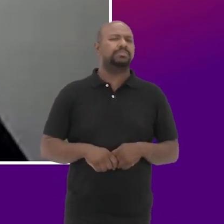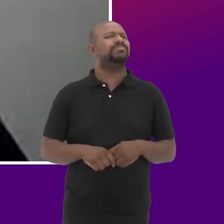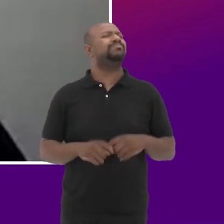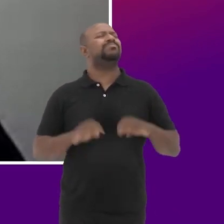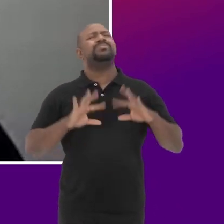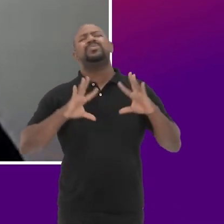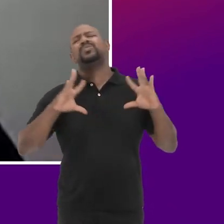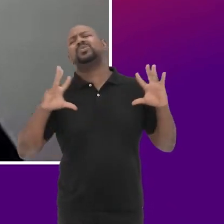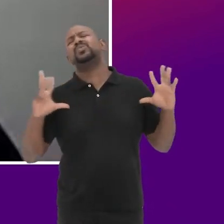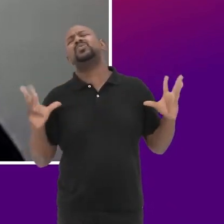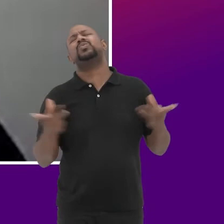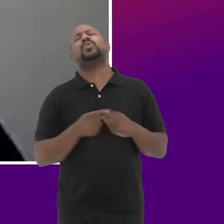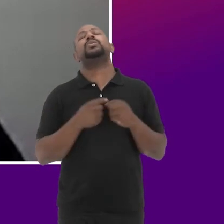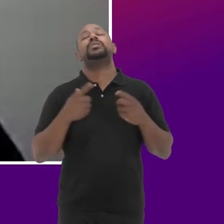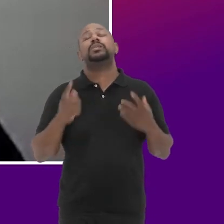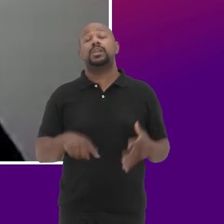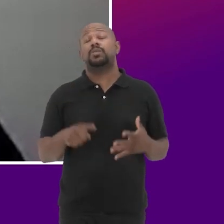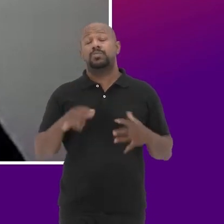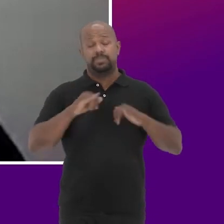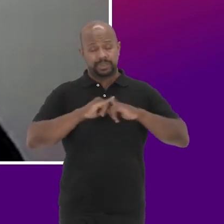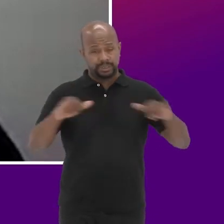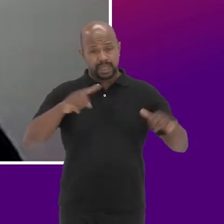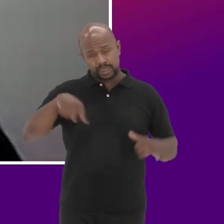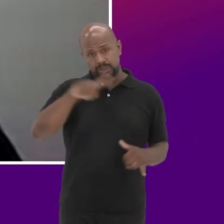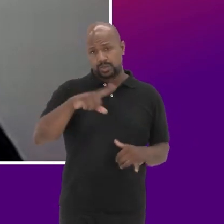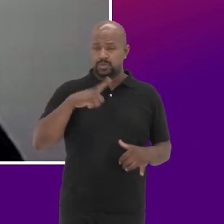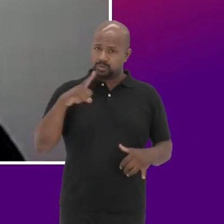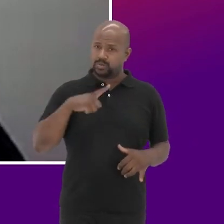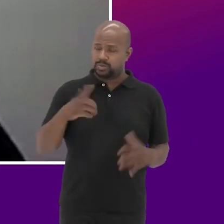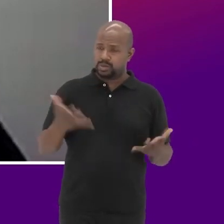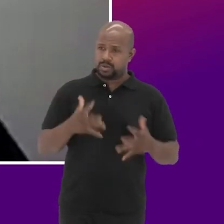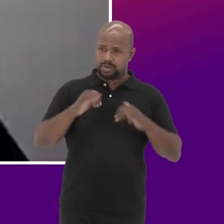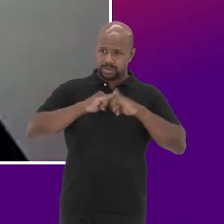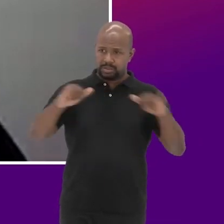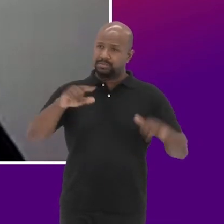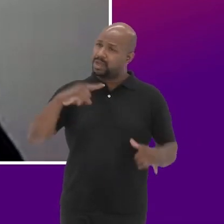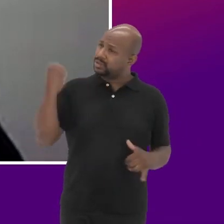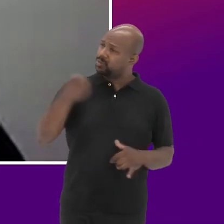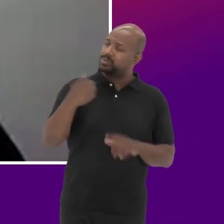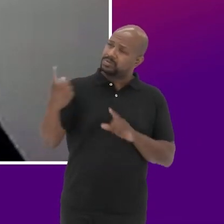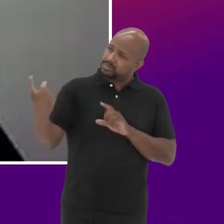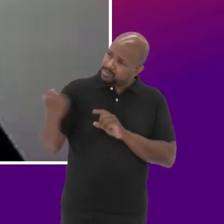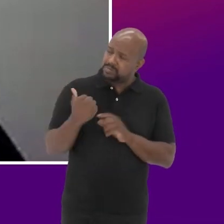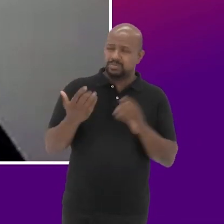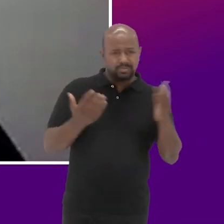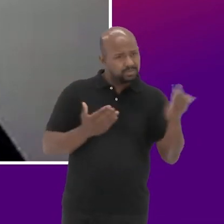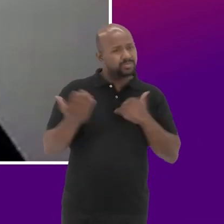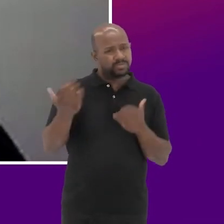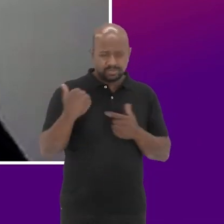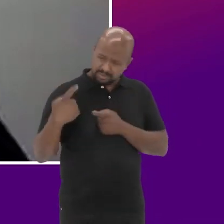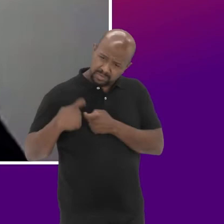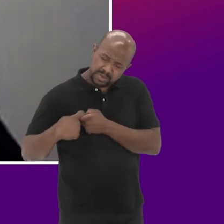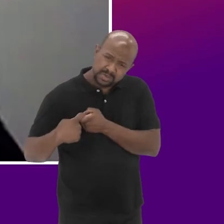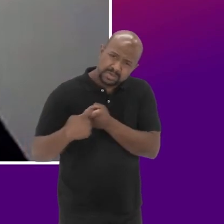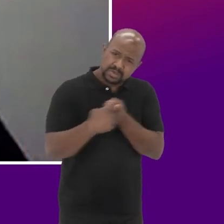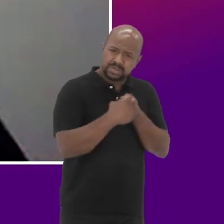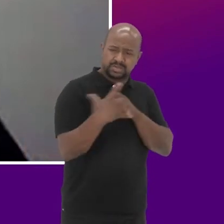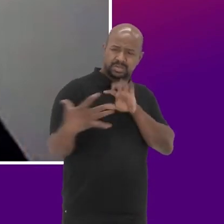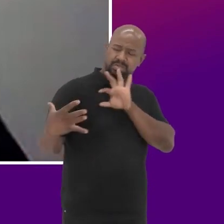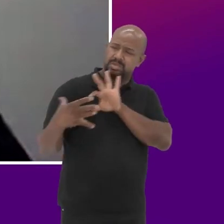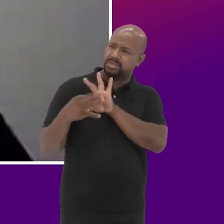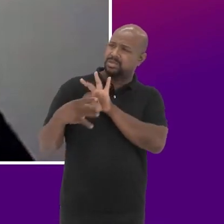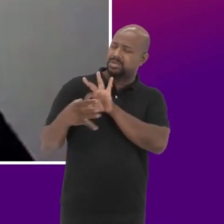Então, estendo tudo, e é uma mensagem que eu estou trazendo aqui, para que se juntem a esse bando de irmãos, para que